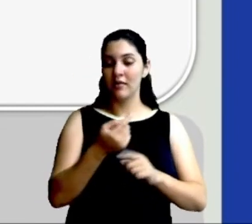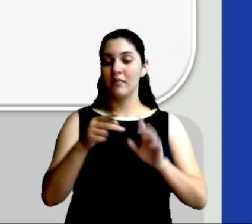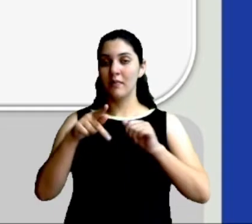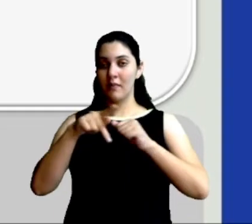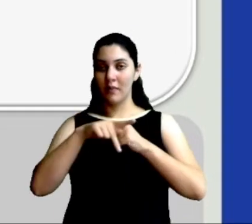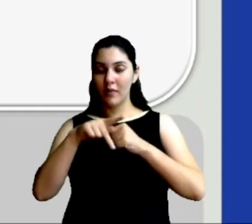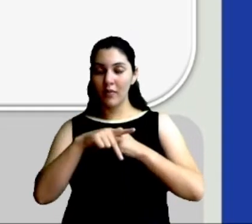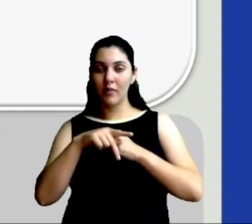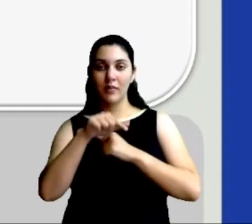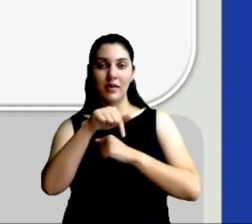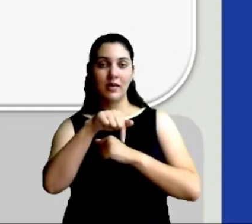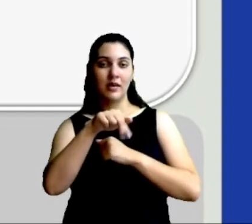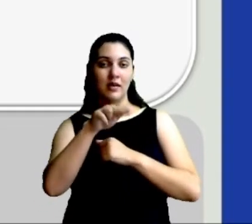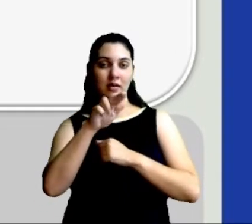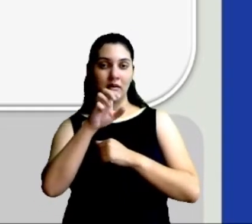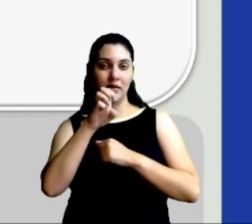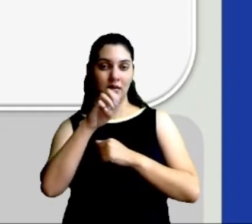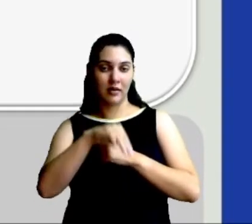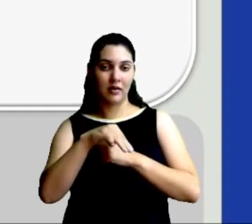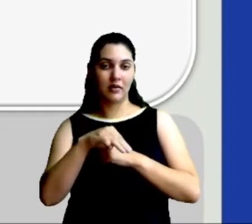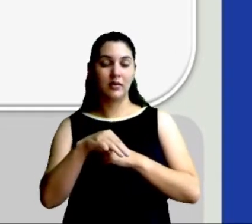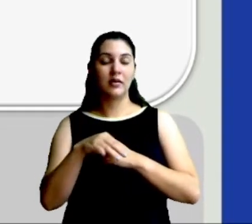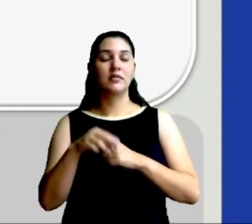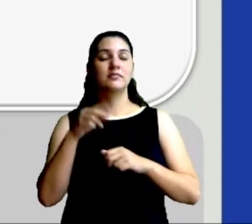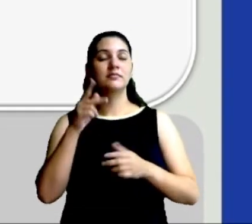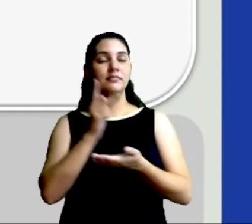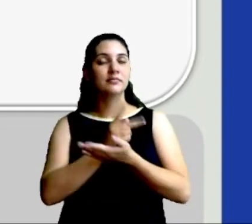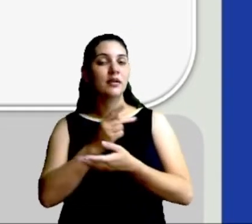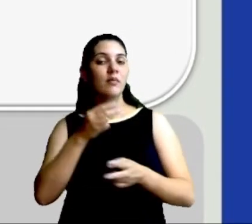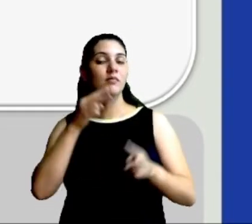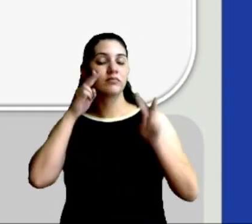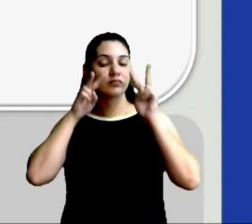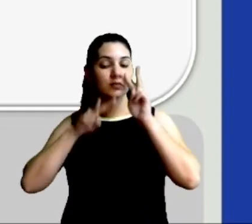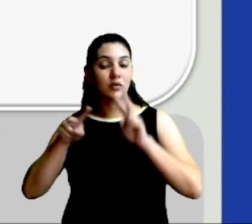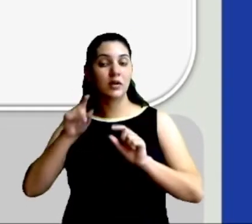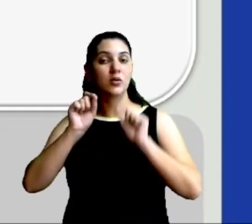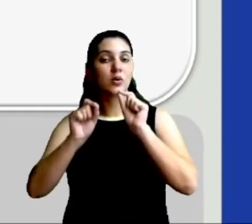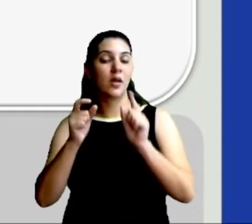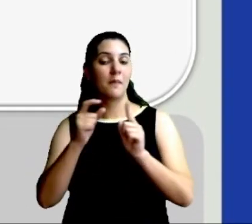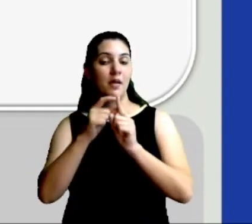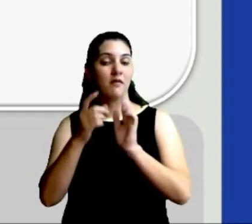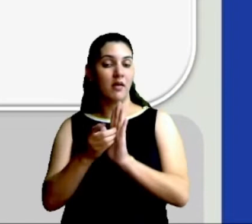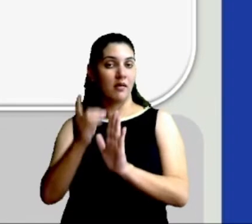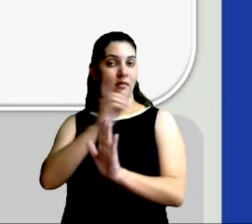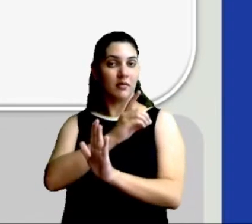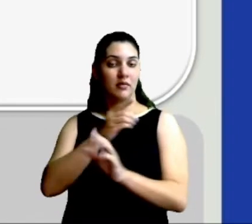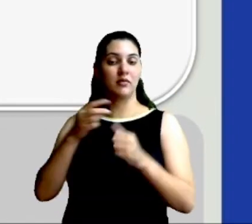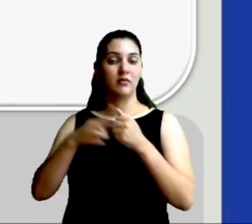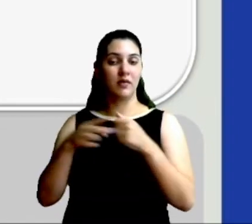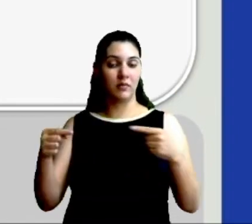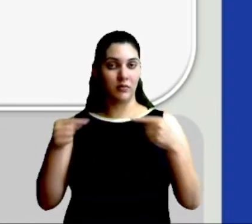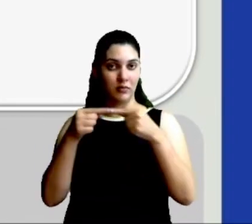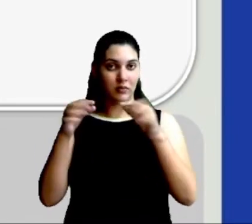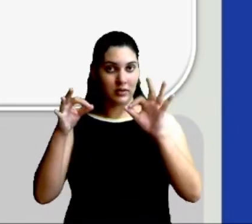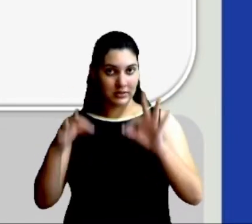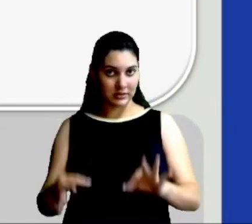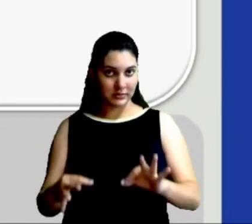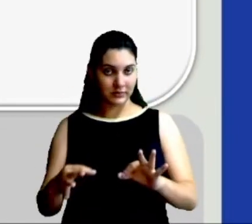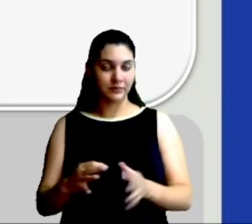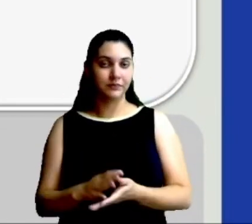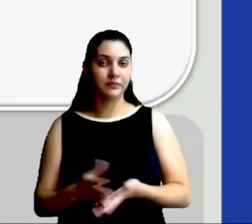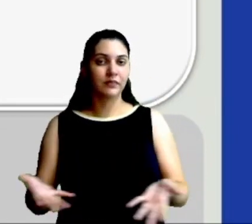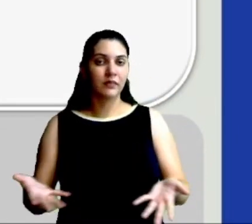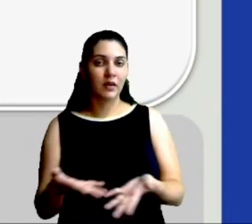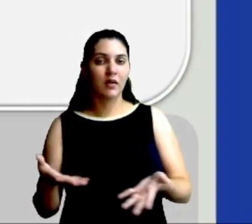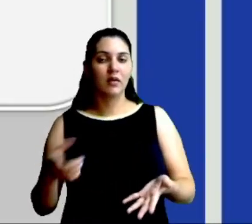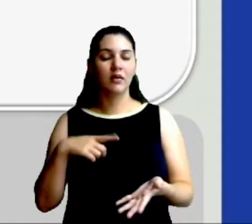a outra, se teve um quem, olha quem vem antes e o teu verbo aí ele vai concordar. Certo, gente?